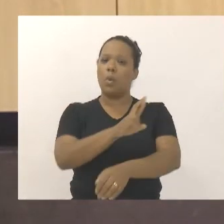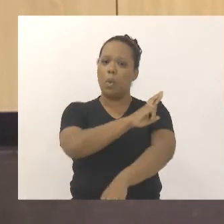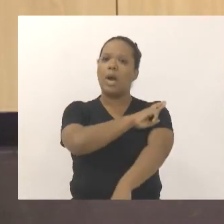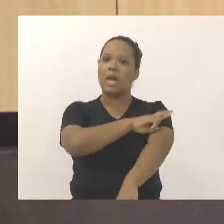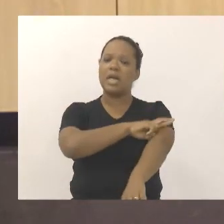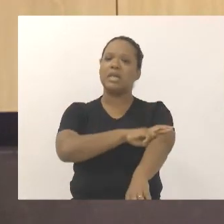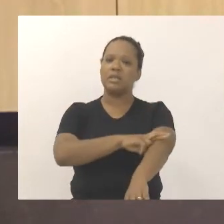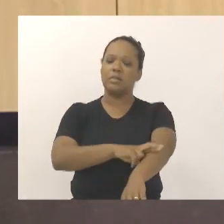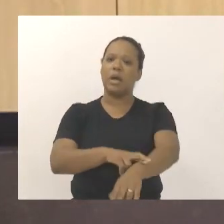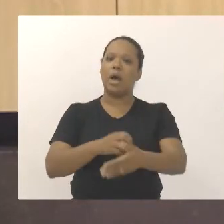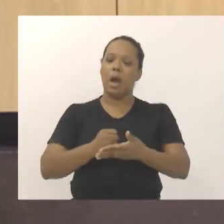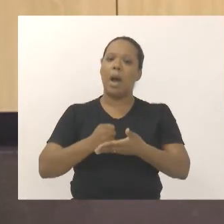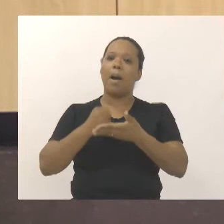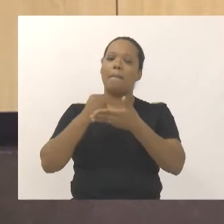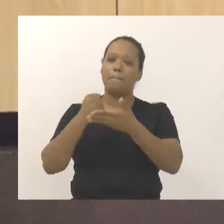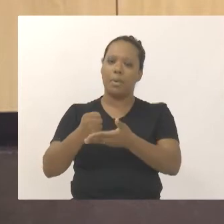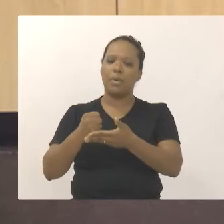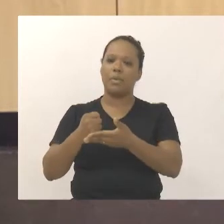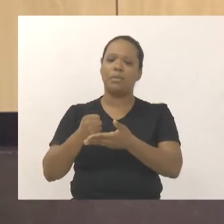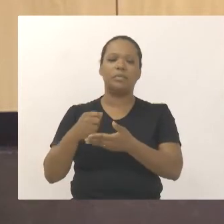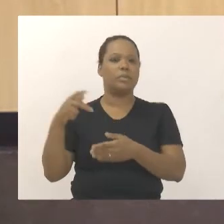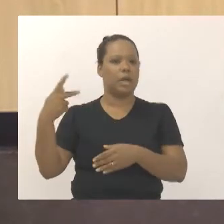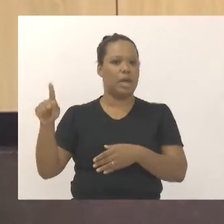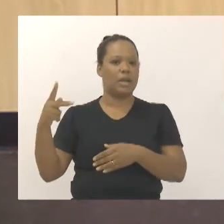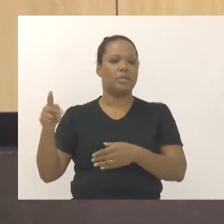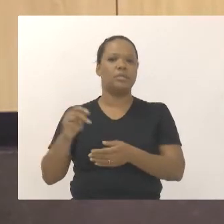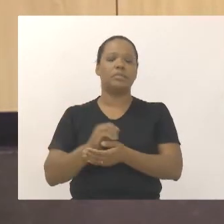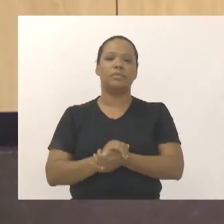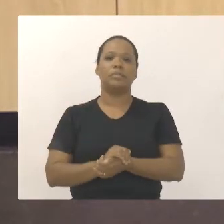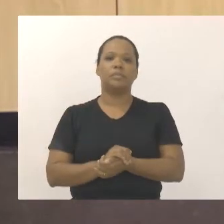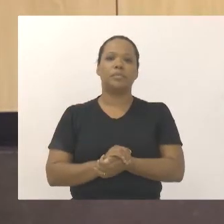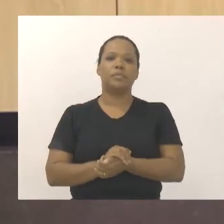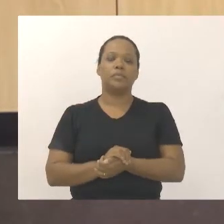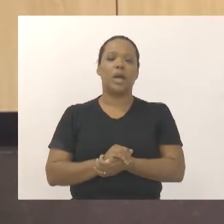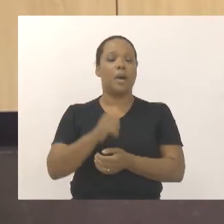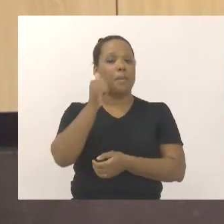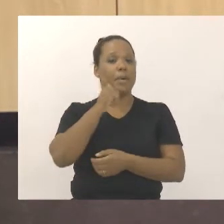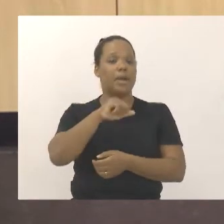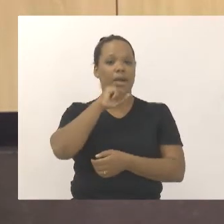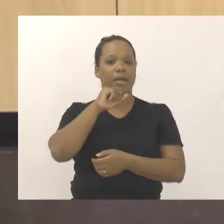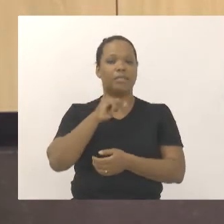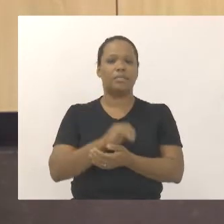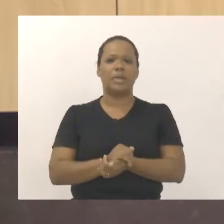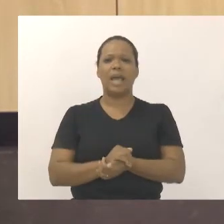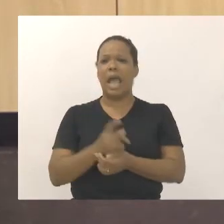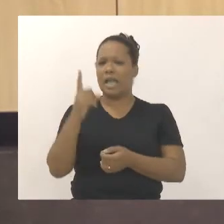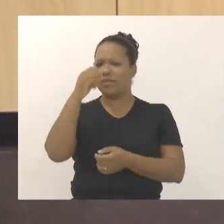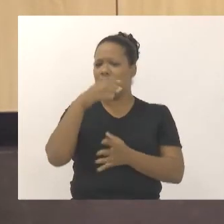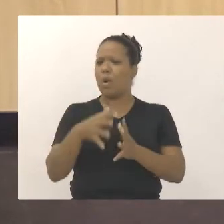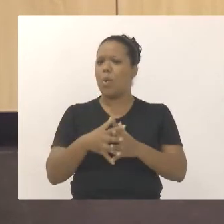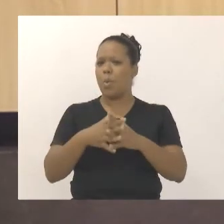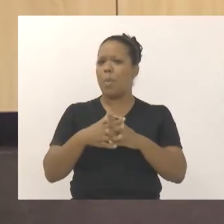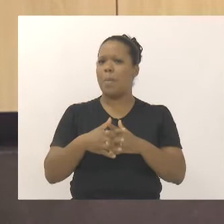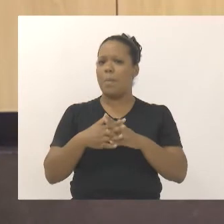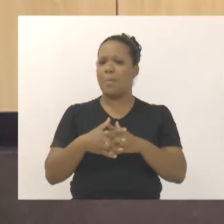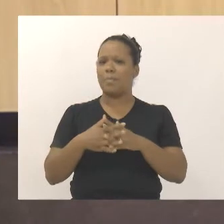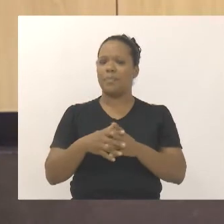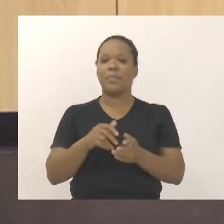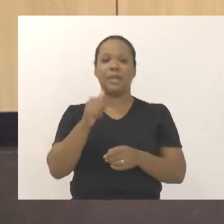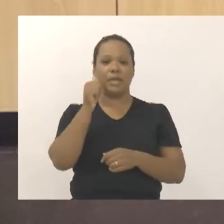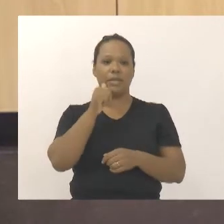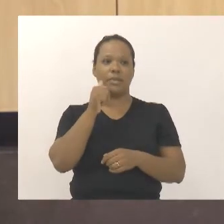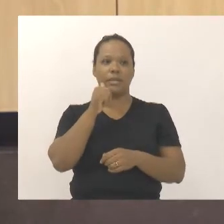respeito ao apoio que as doulas fornecem às mulheres. É uma situação complicada, as mulheres que